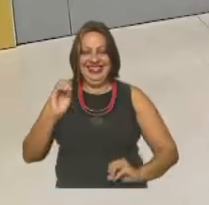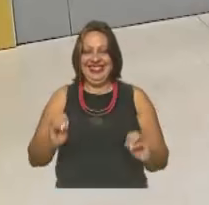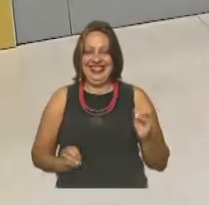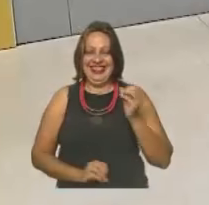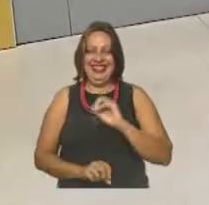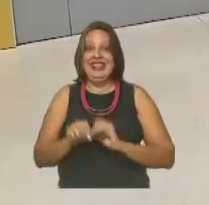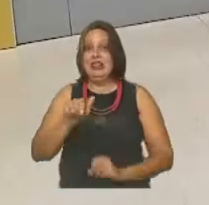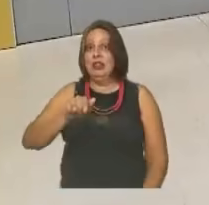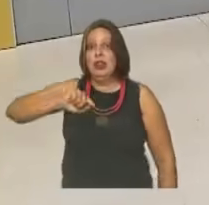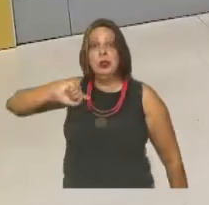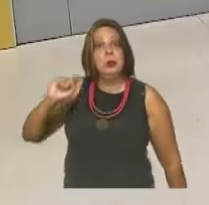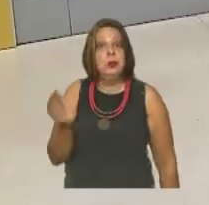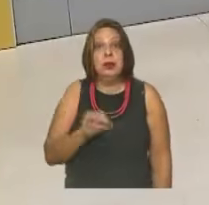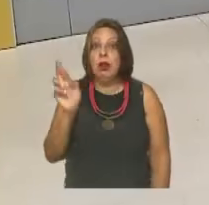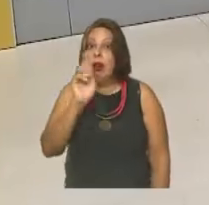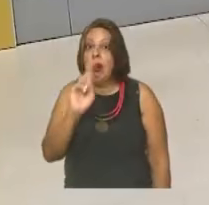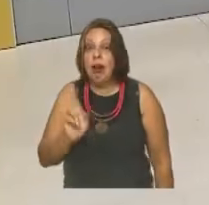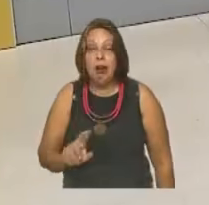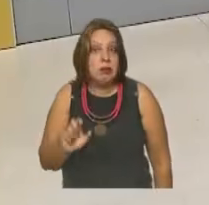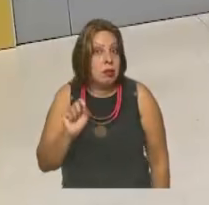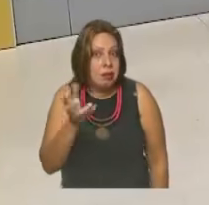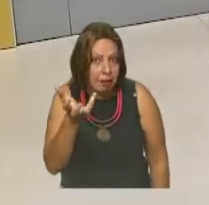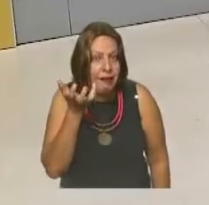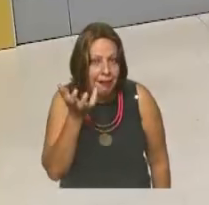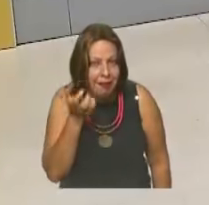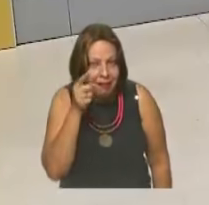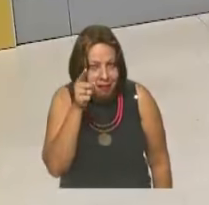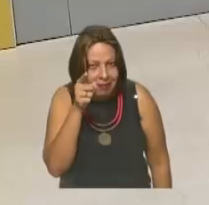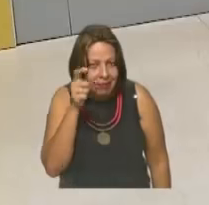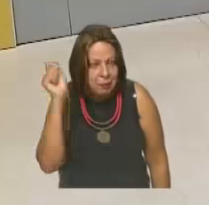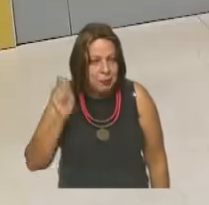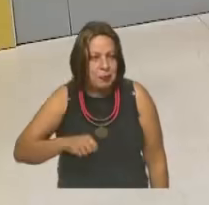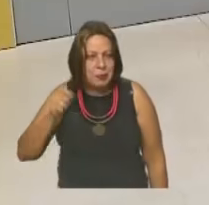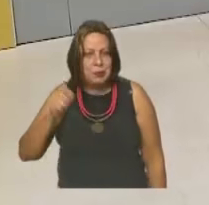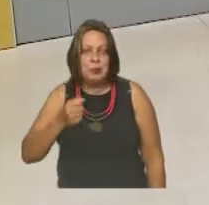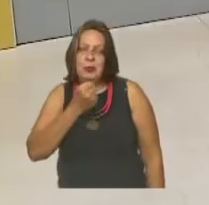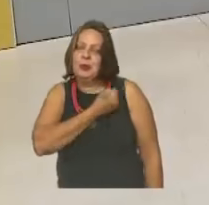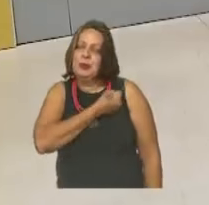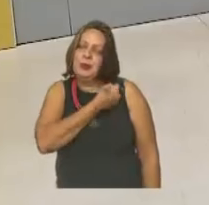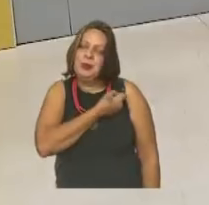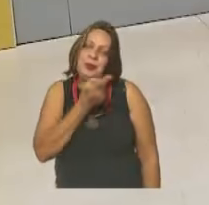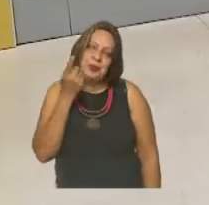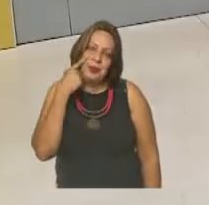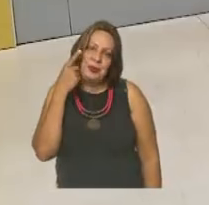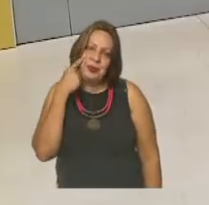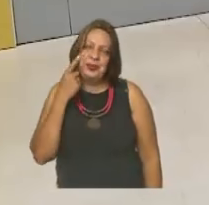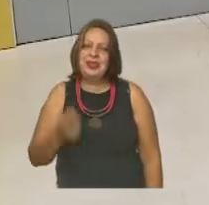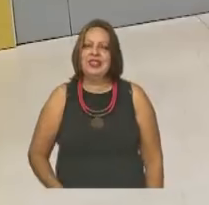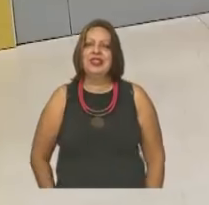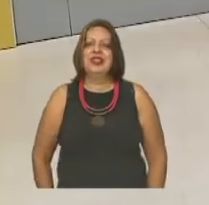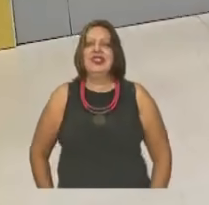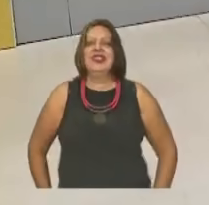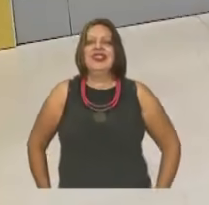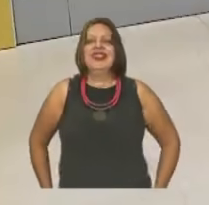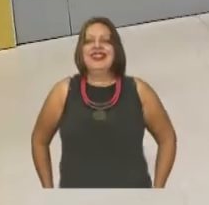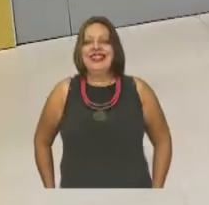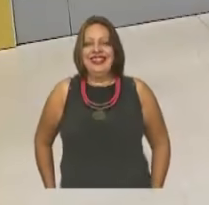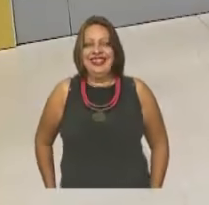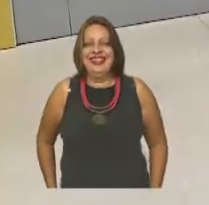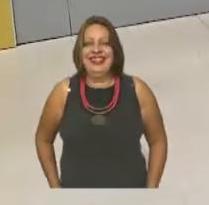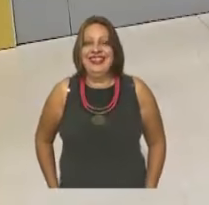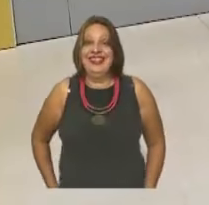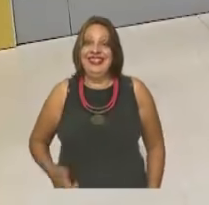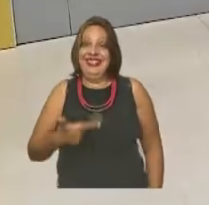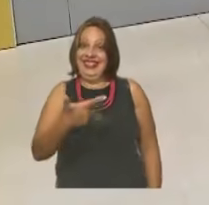mil reais, que isso? Todo mundo quer, hein? Pode ser agora, chama a primeira bolinha, por favor. Elizabeth, vamos começar bem